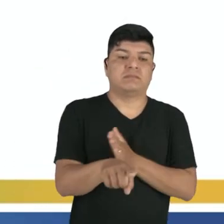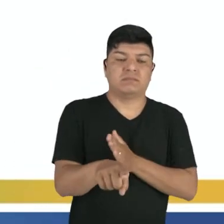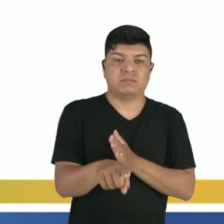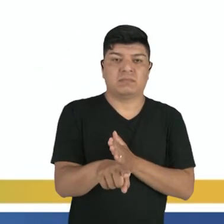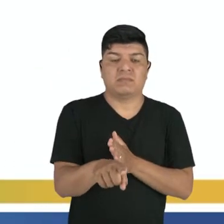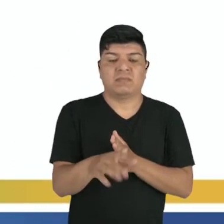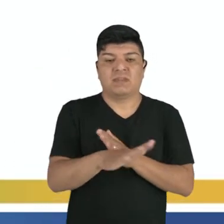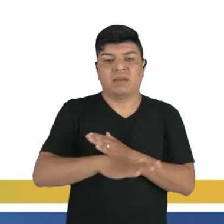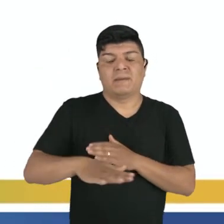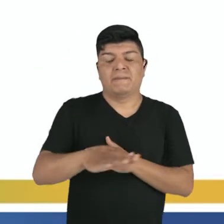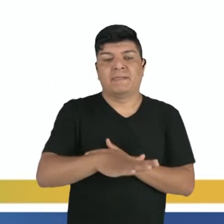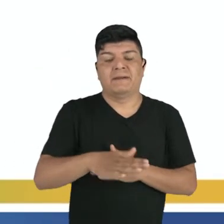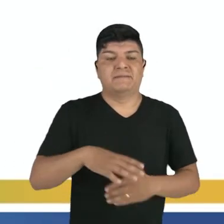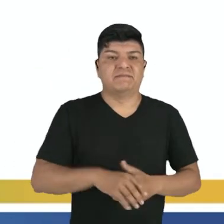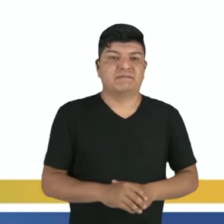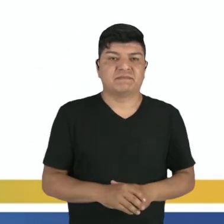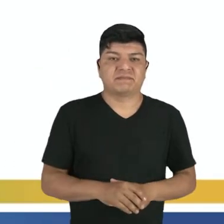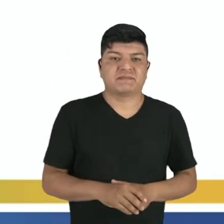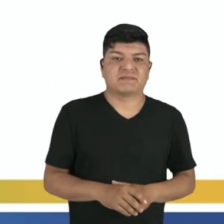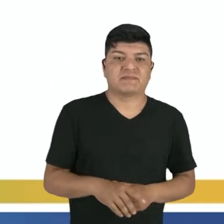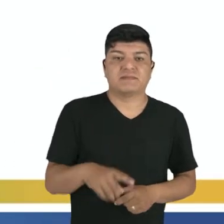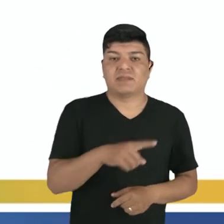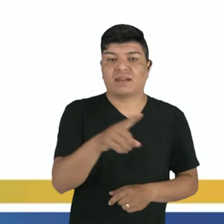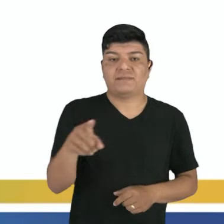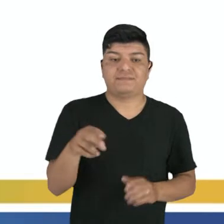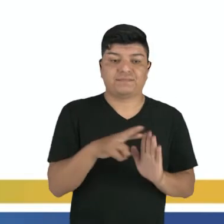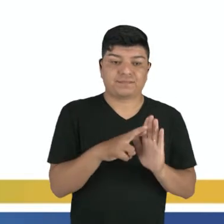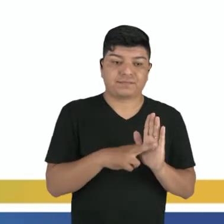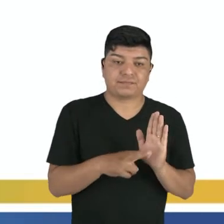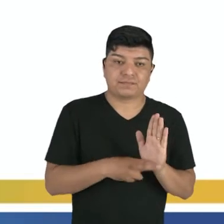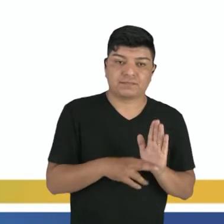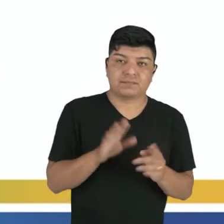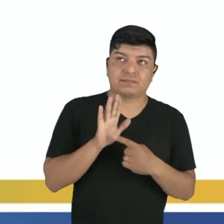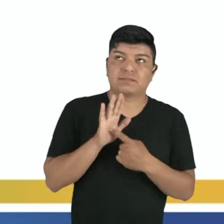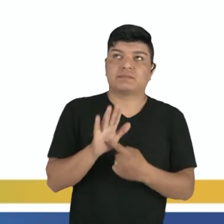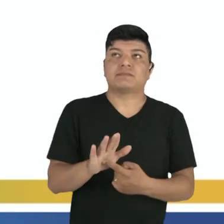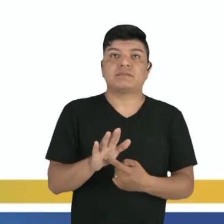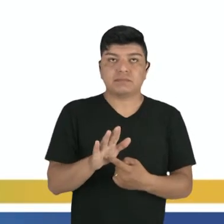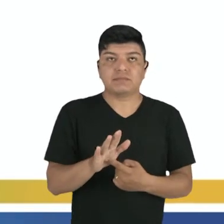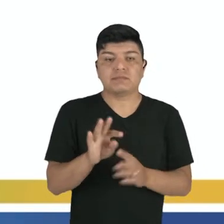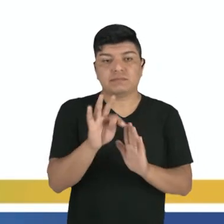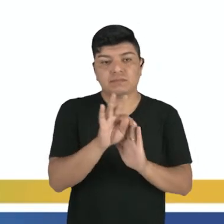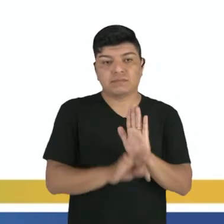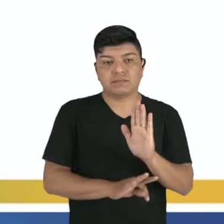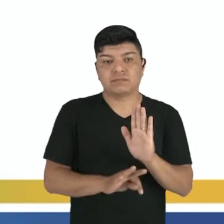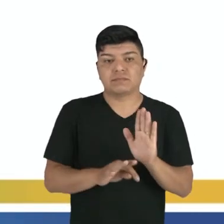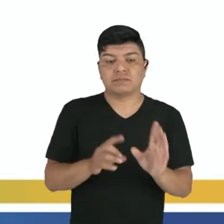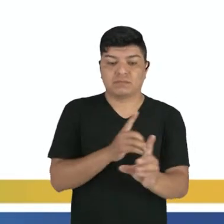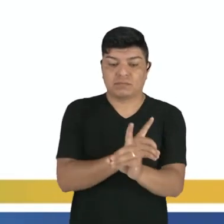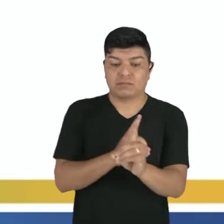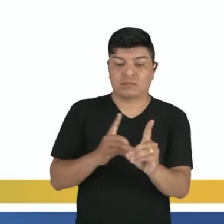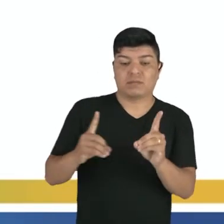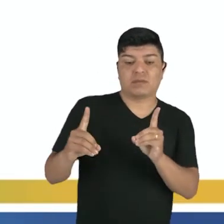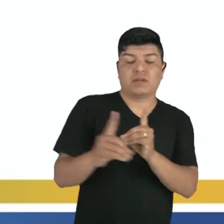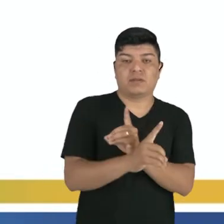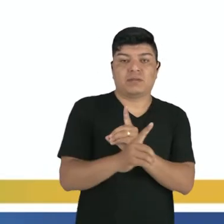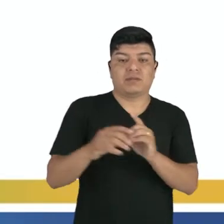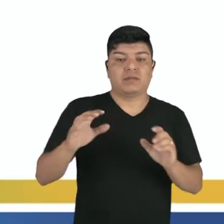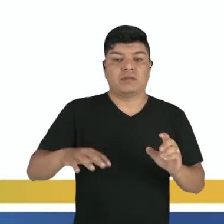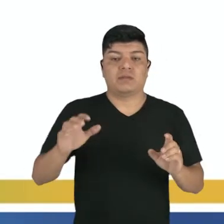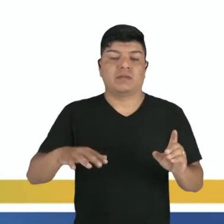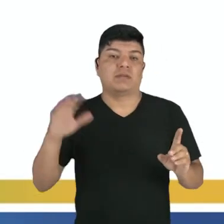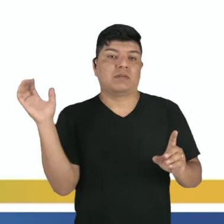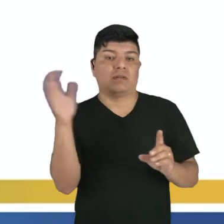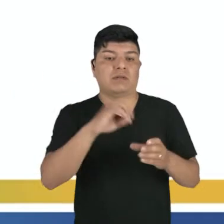perguntinha abaixo considerando os princípios expostos no texto o Dri o handebol